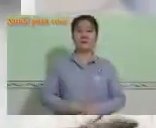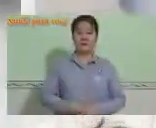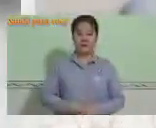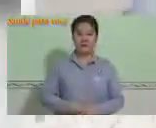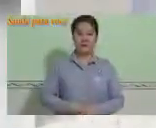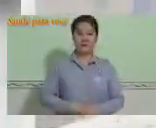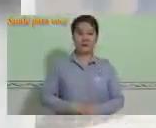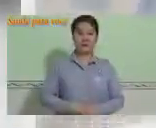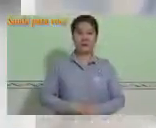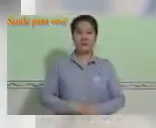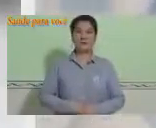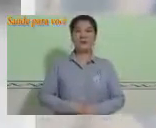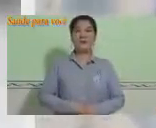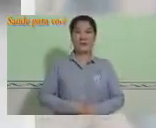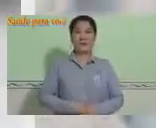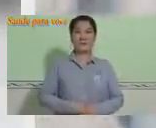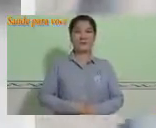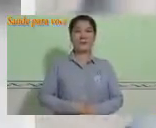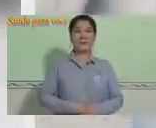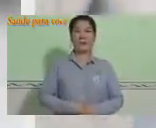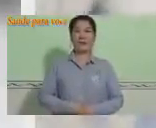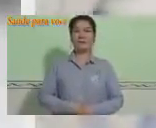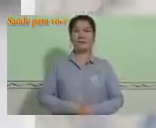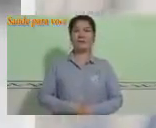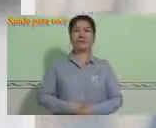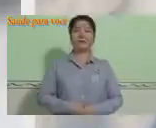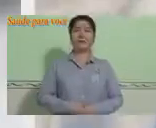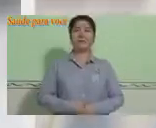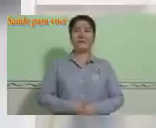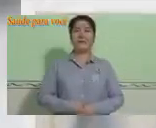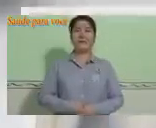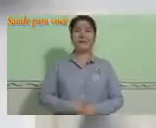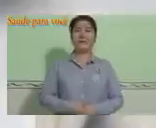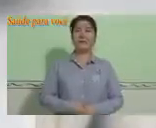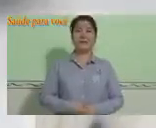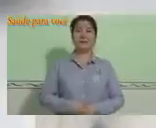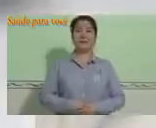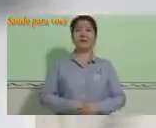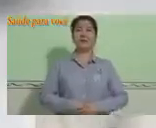DROASGURPARASBERMAISDICASQUEAJUDAMA acalmar o bebê.